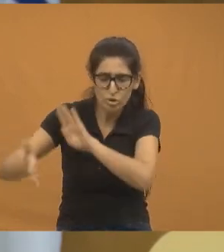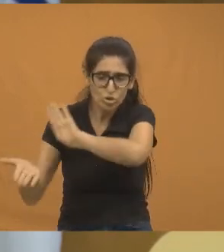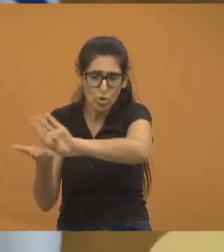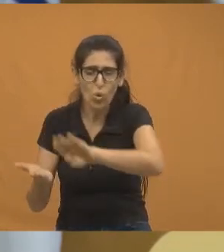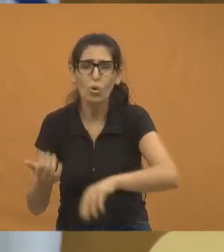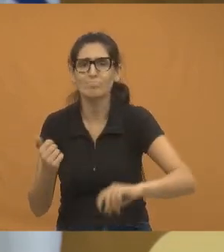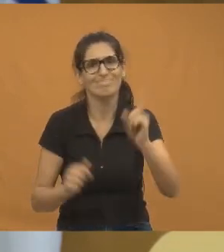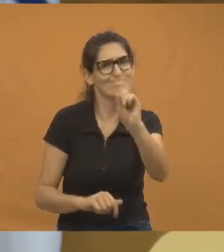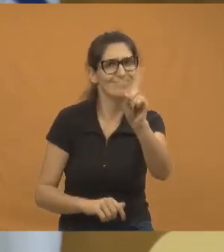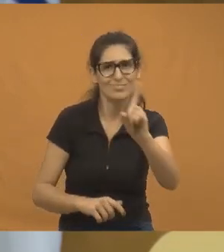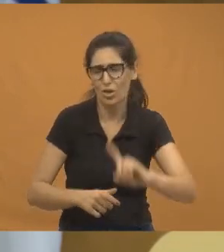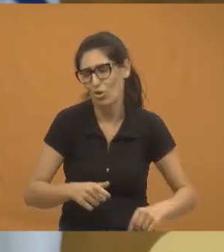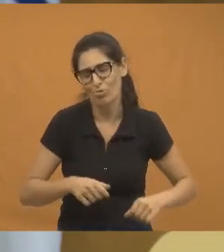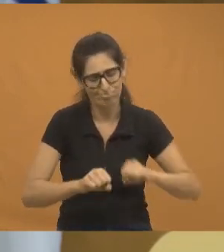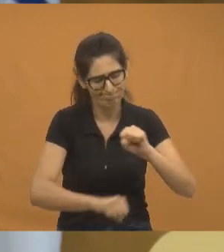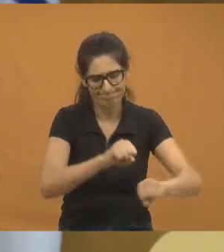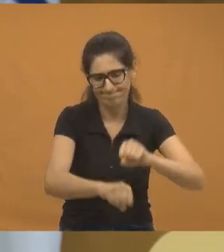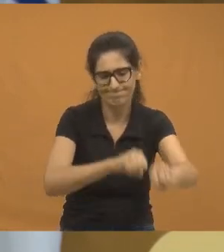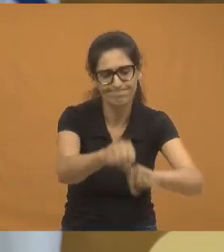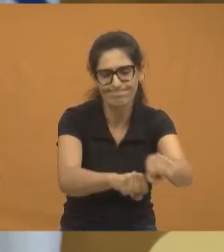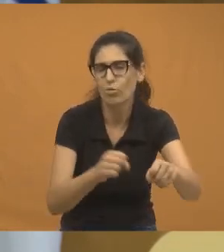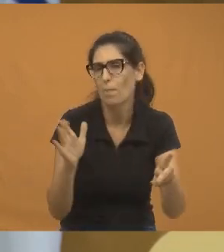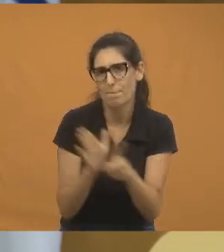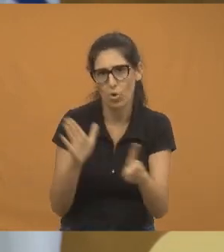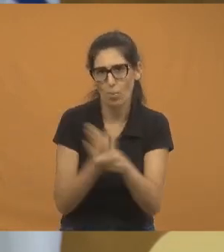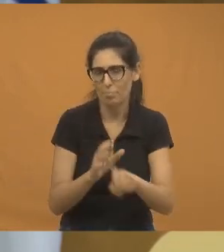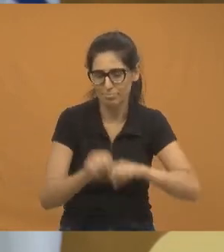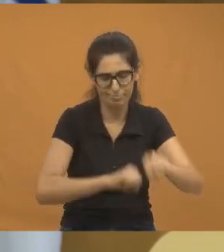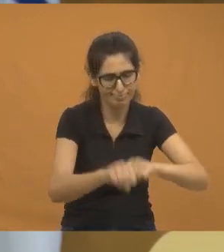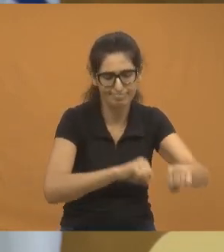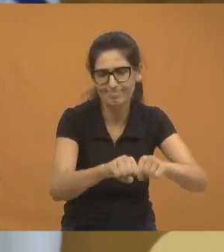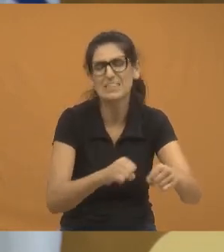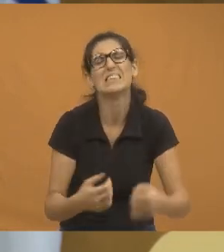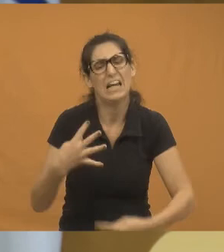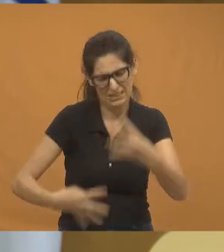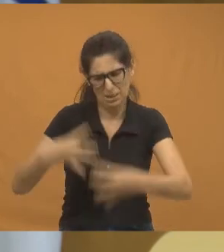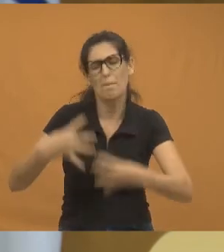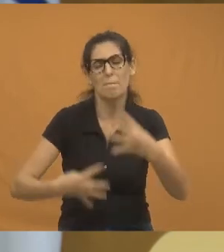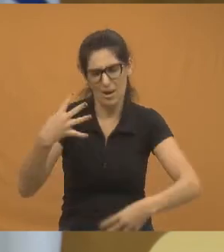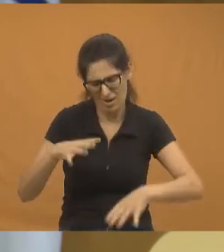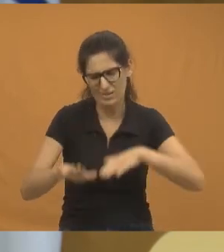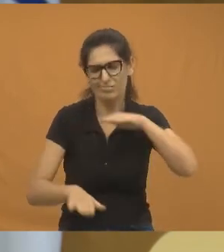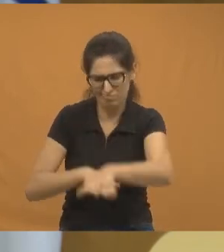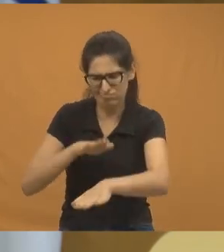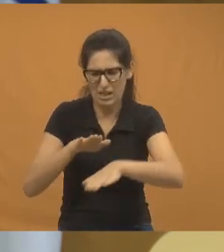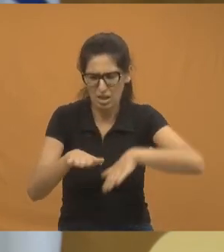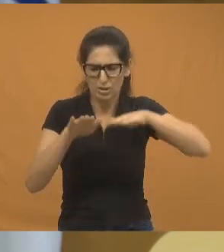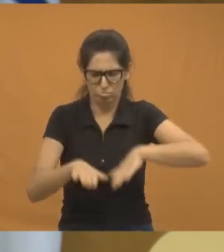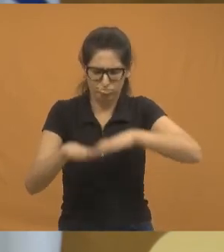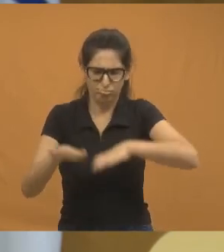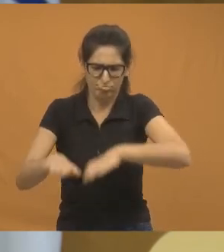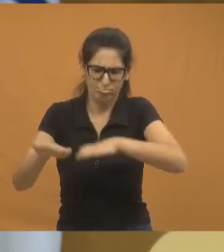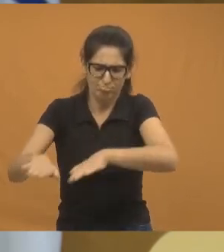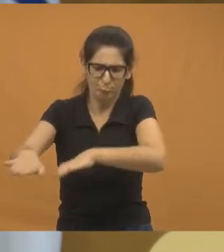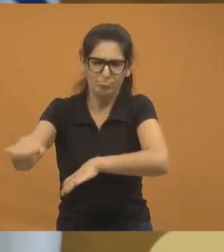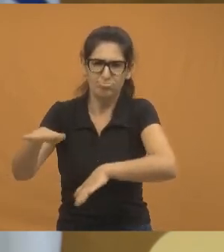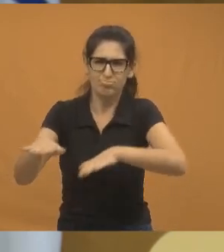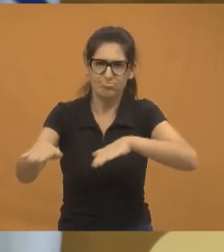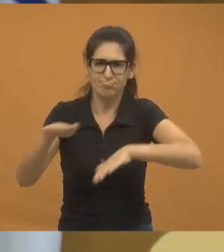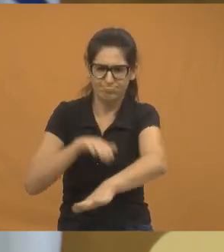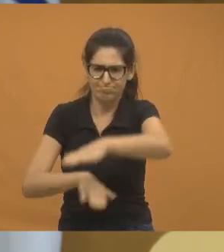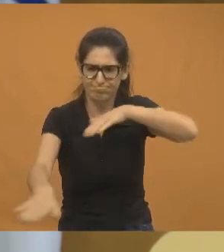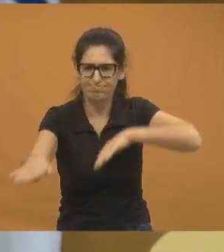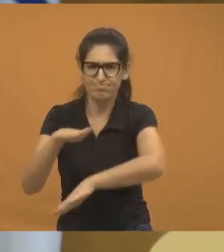não tinha voltado estacionamento lá que pode parecer que não mas atrapalha o trânsito porque quando vai estacionar você acaba parando o trânsito principalmente